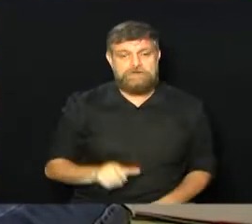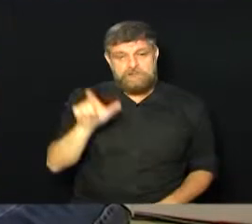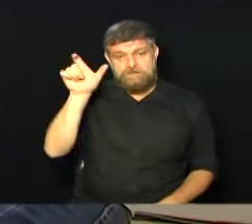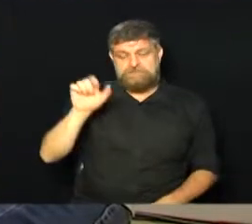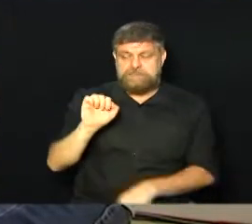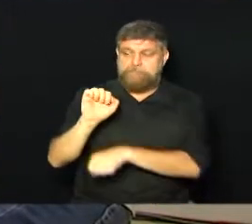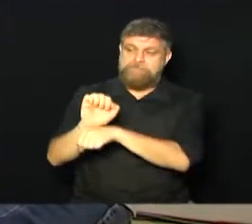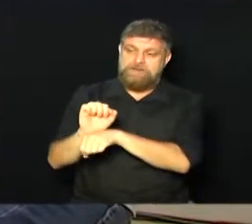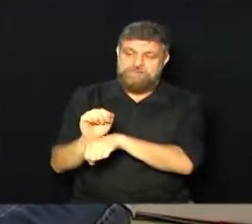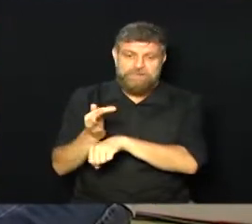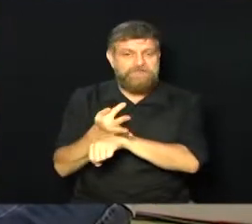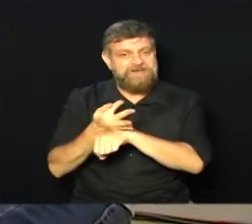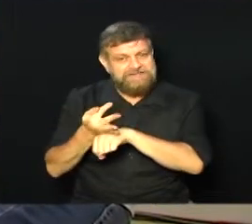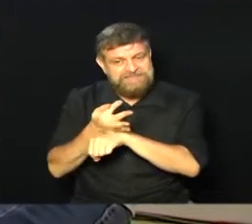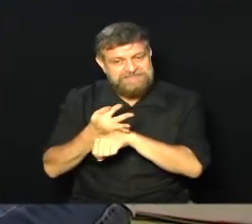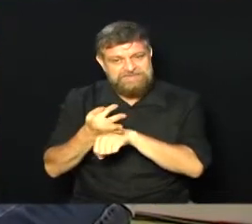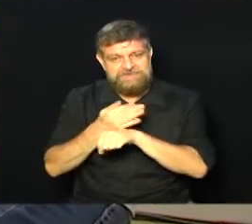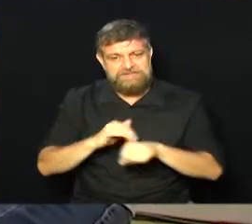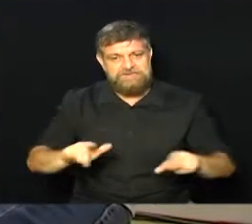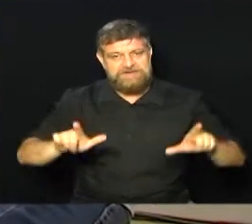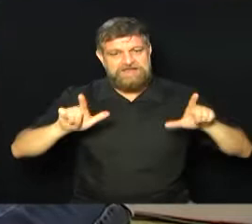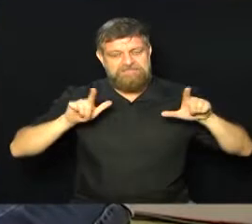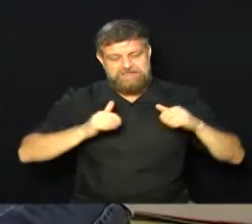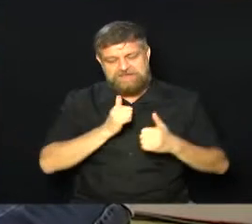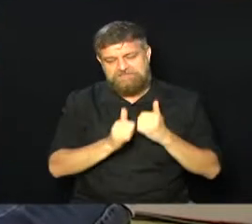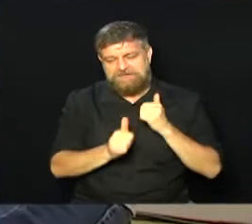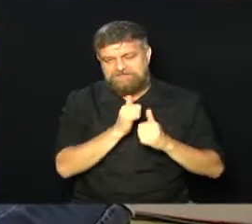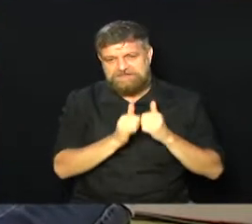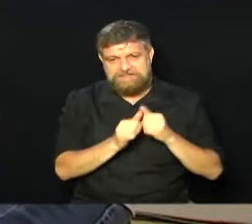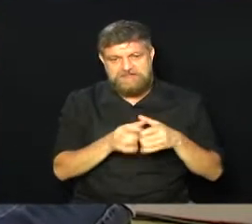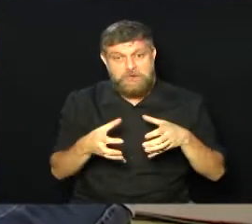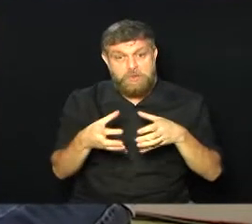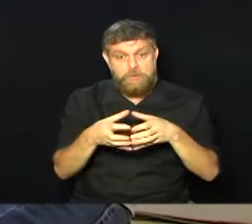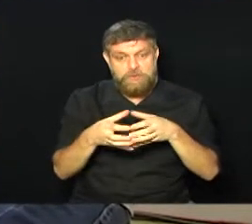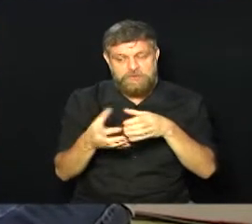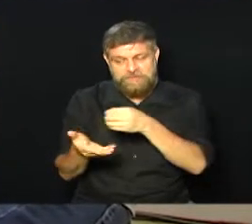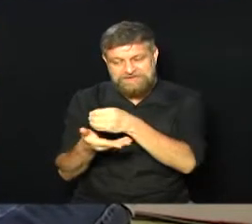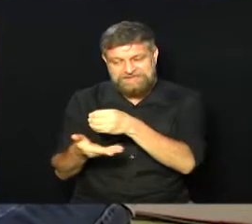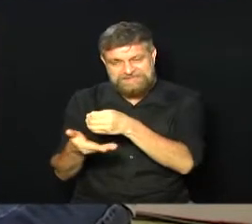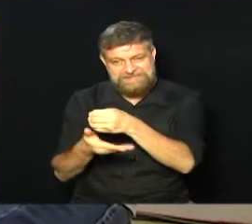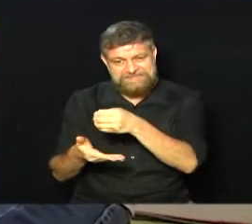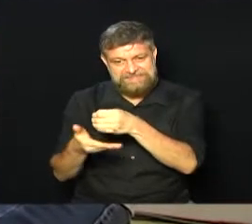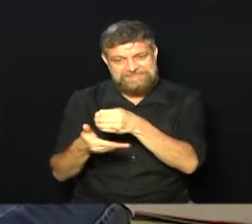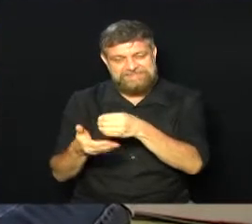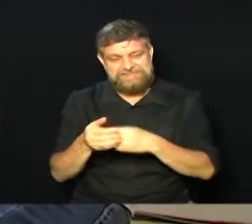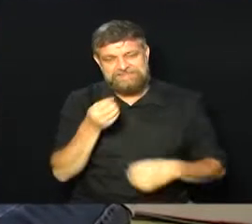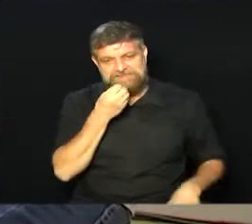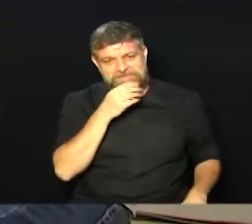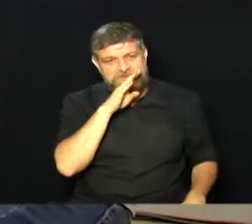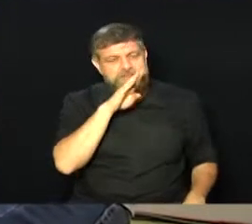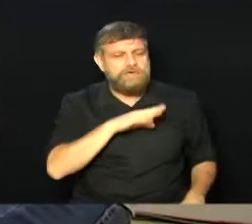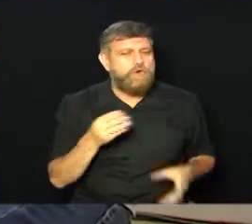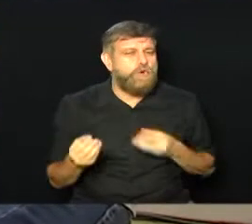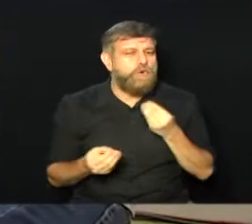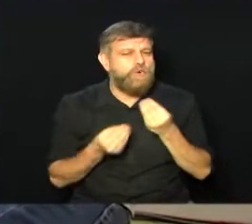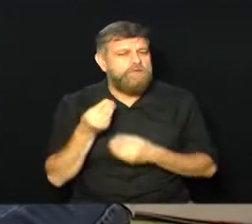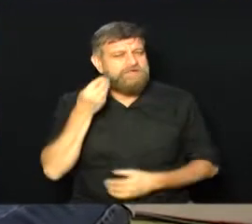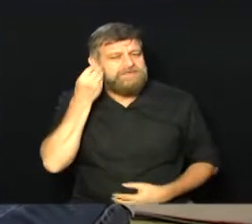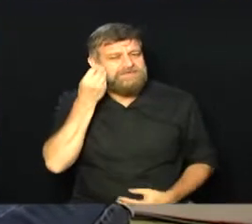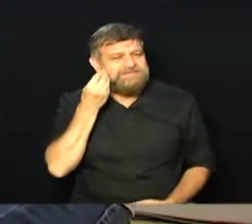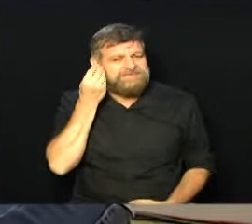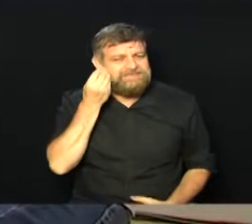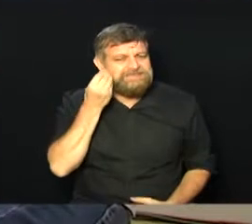as férias para poder falar sobre futebol, sobre categoria de base. Então, boa tarde. Como é que tem sido essa experiência